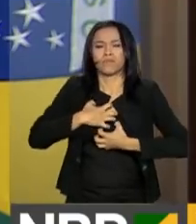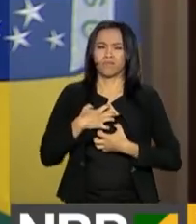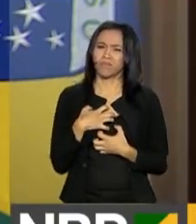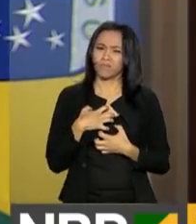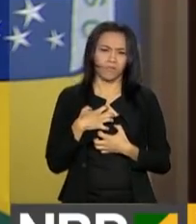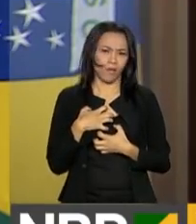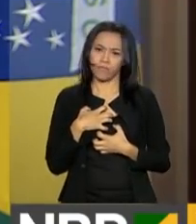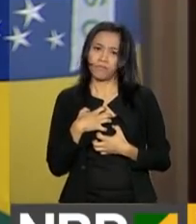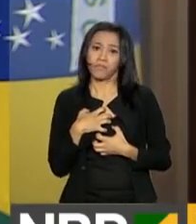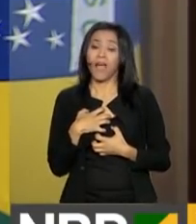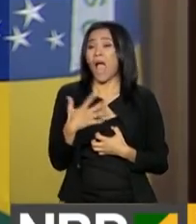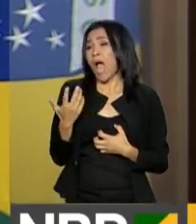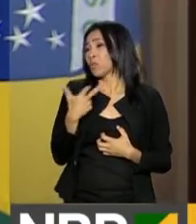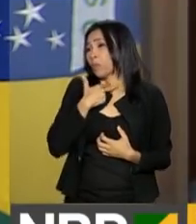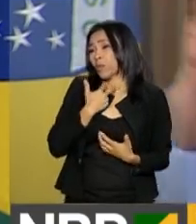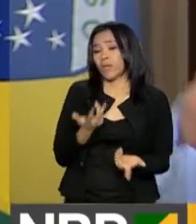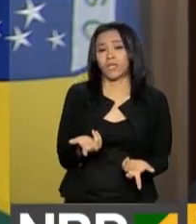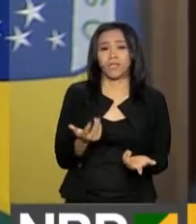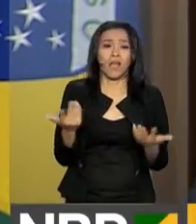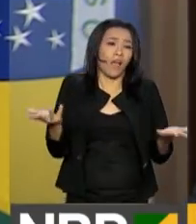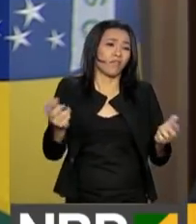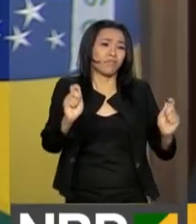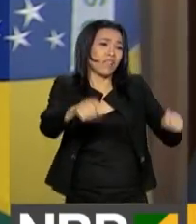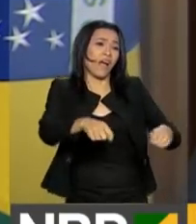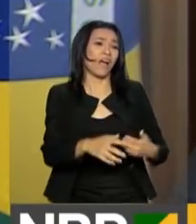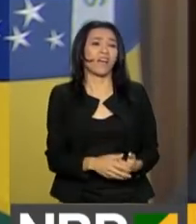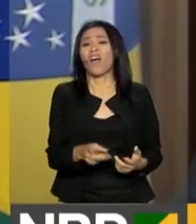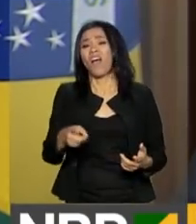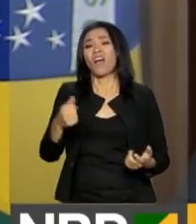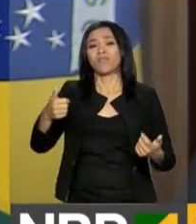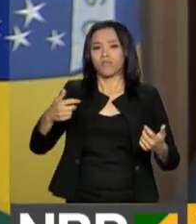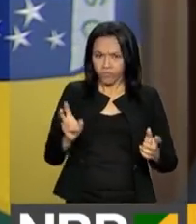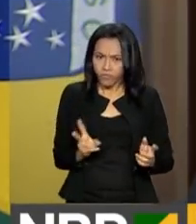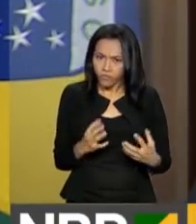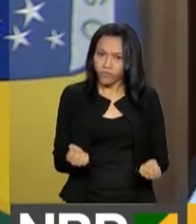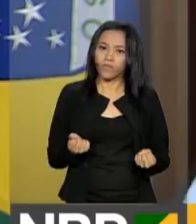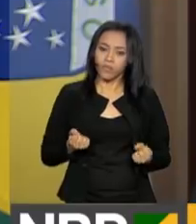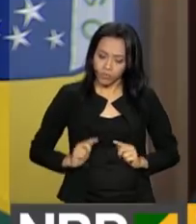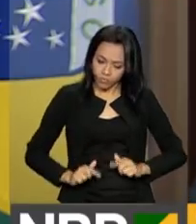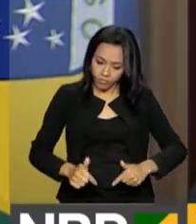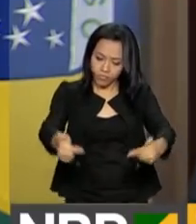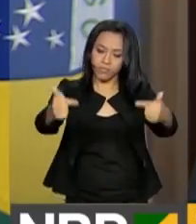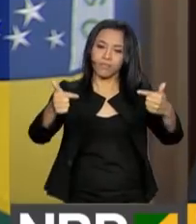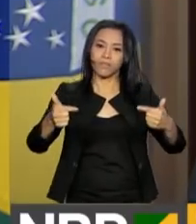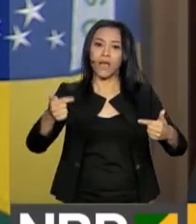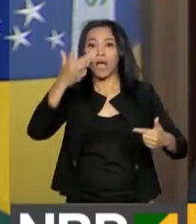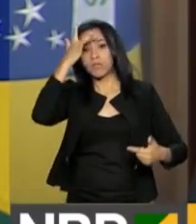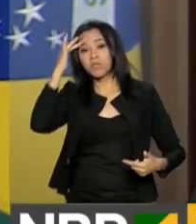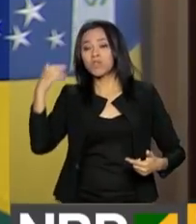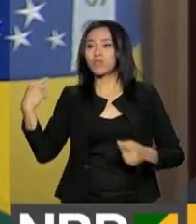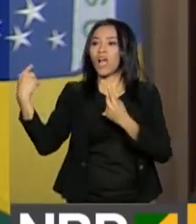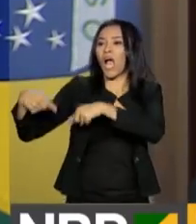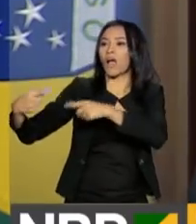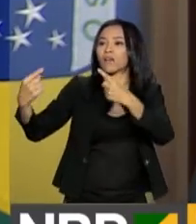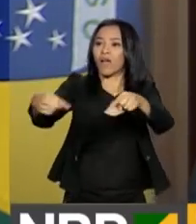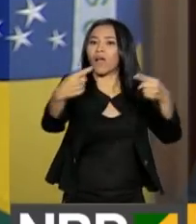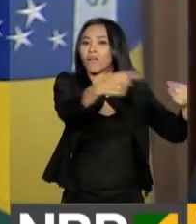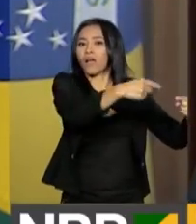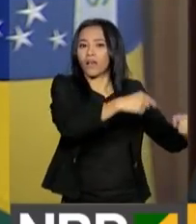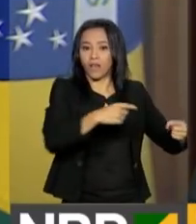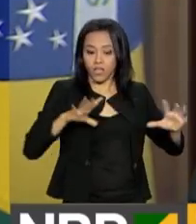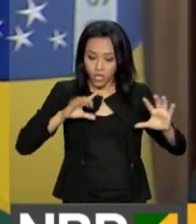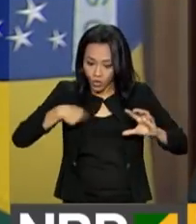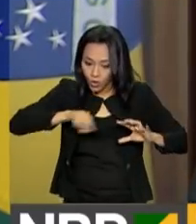a dizer ano pode ter certa isso aqui nós vamos em frente enquanto as pessoas protestam a